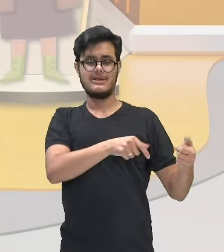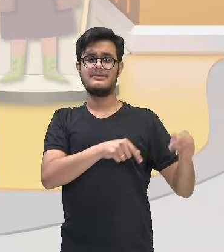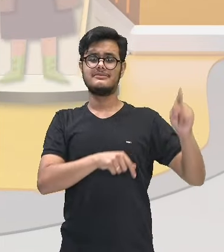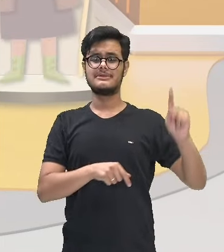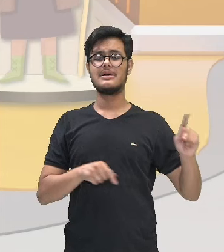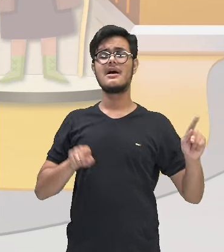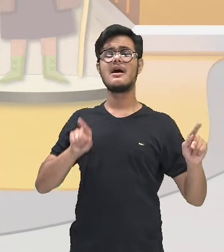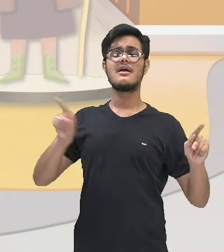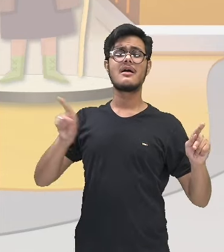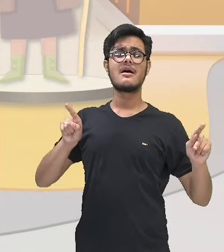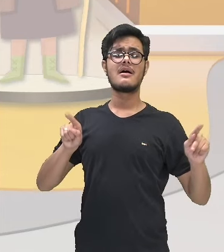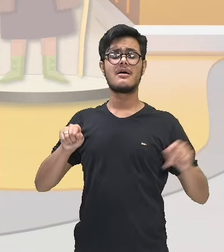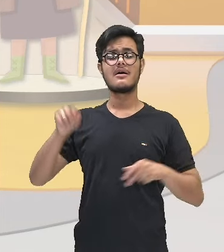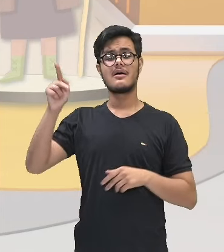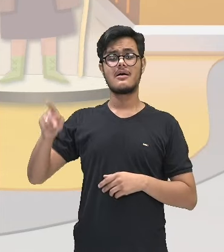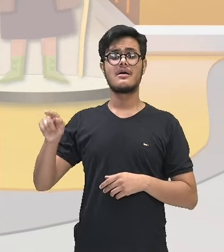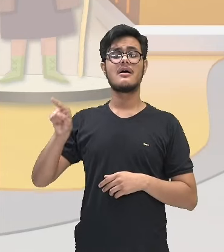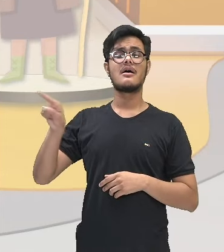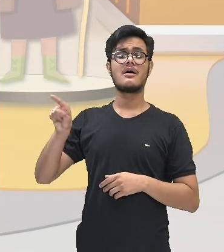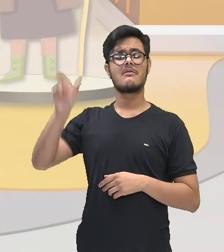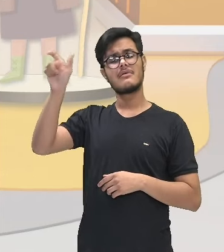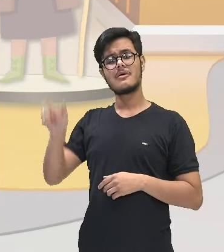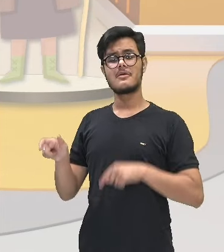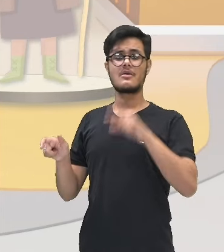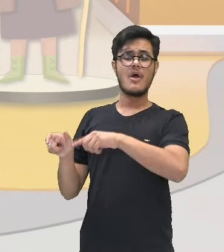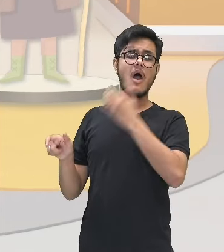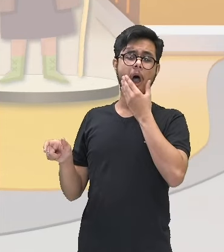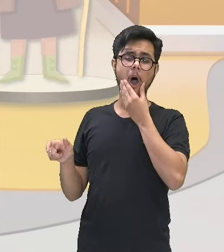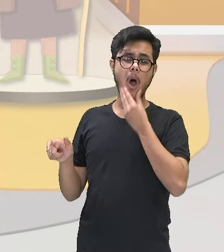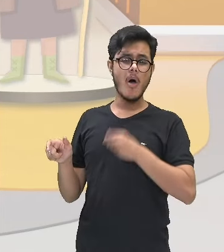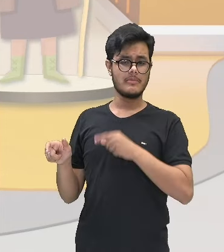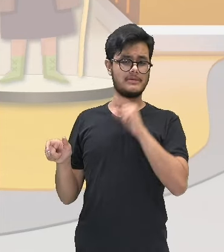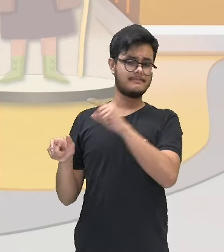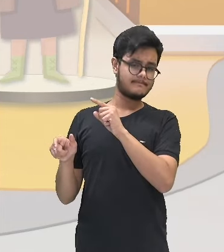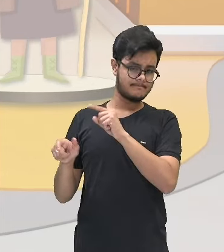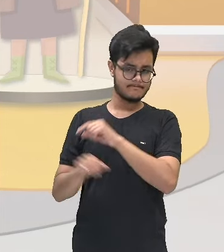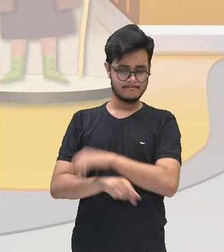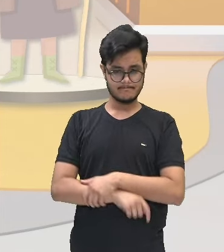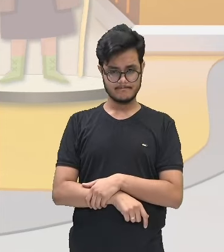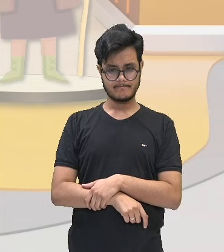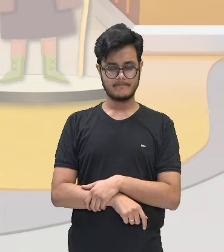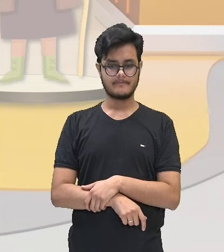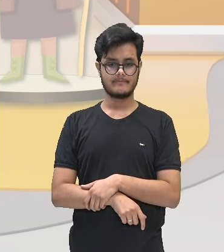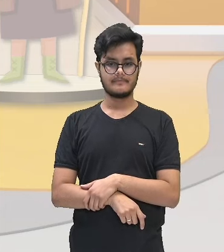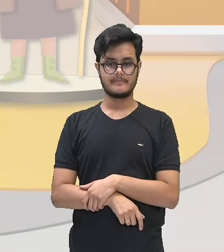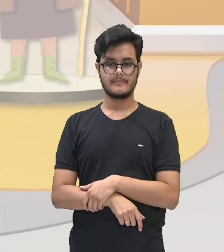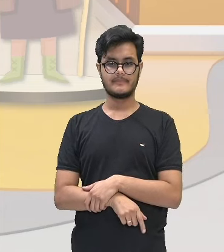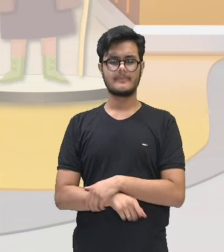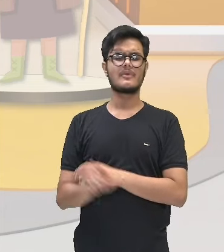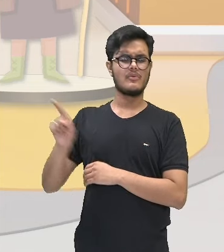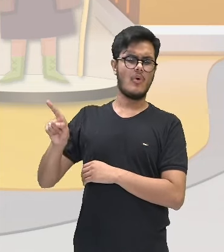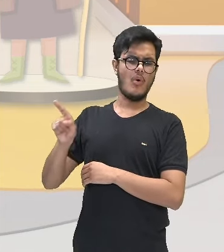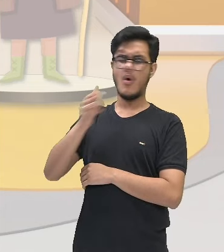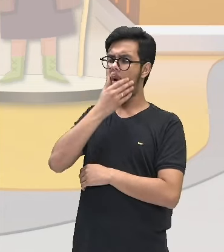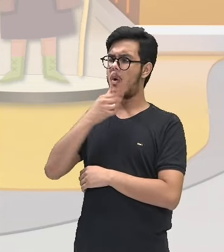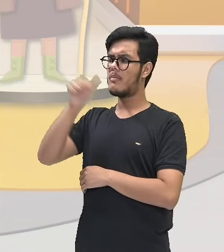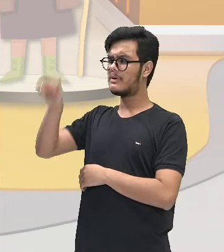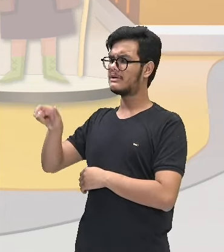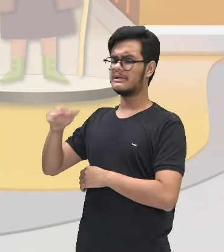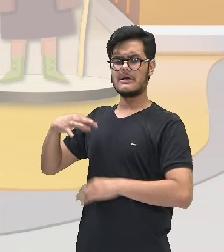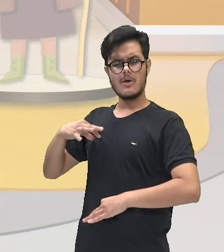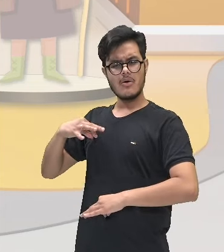aqui do outro lado eu tenho uma representação do antropocentrismo, que eu tenho aqui um homem medieval, né, com roupas